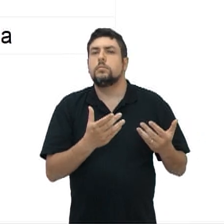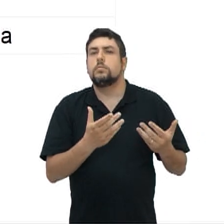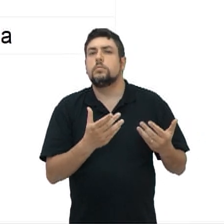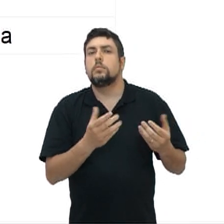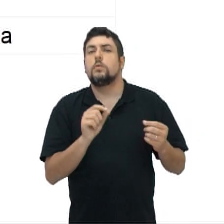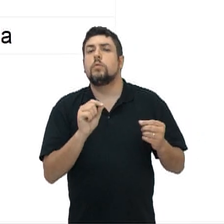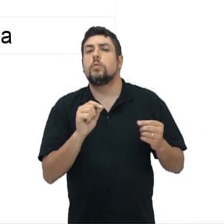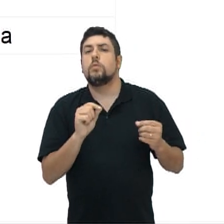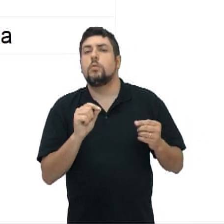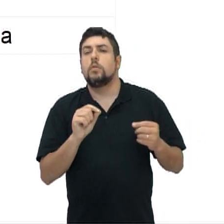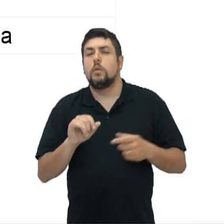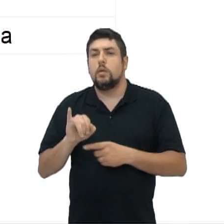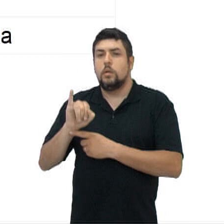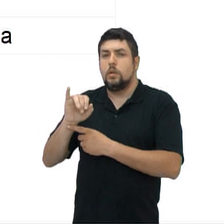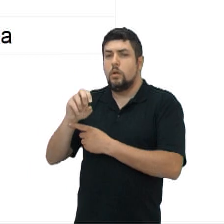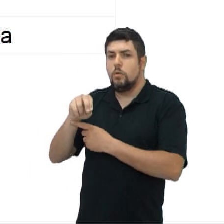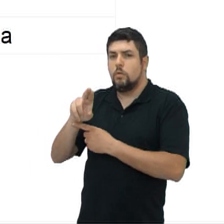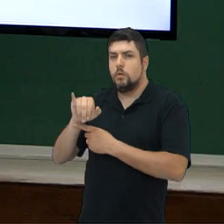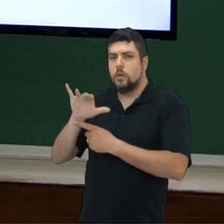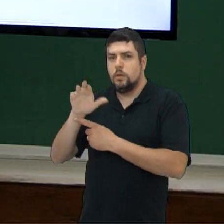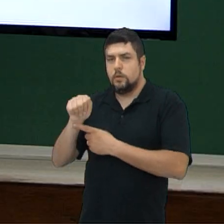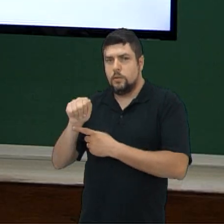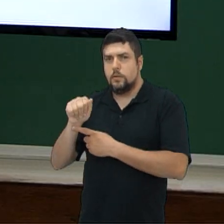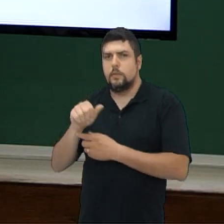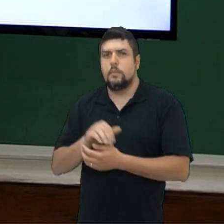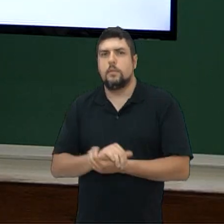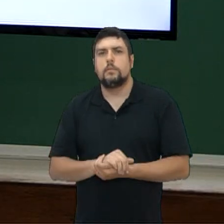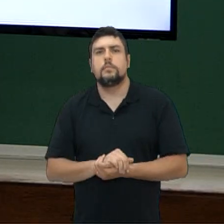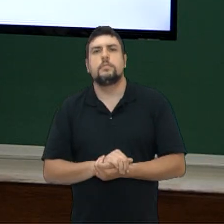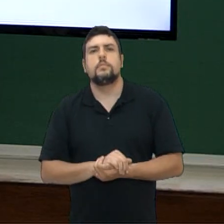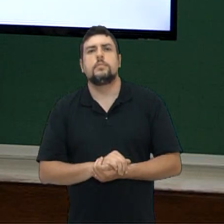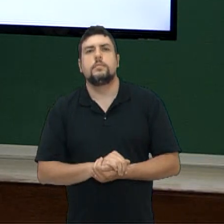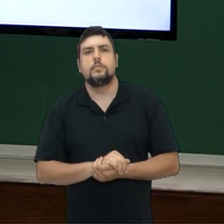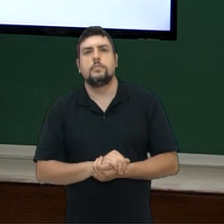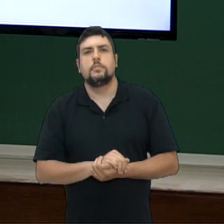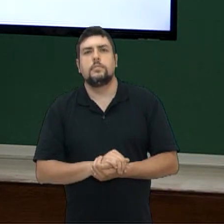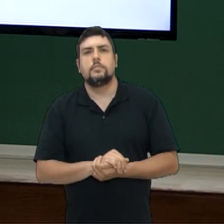é iônica, certo? E aí, galera?